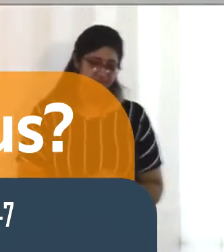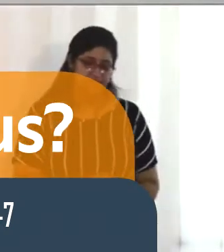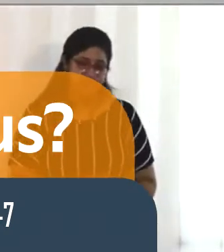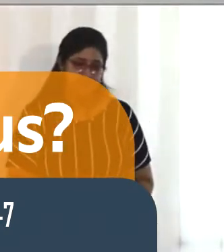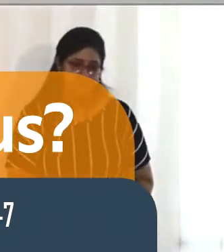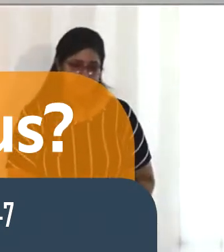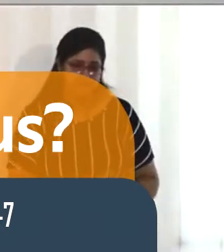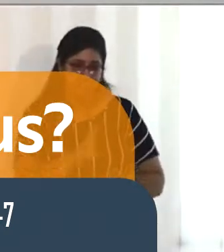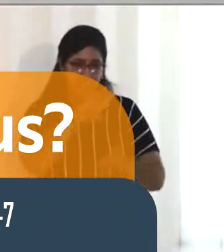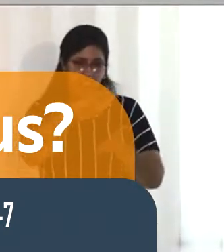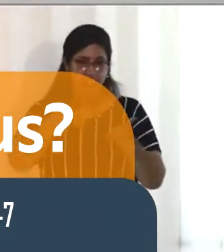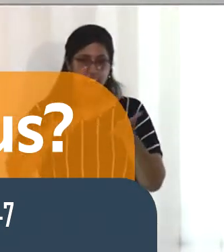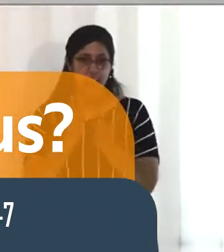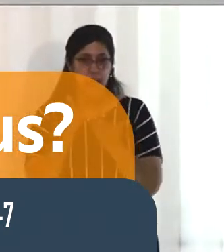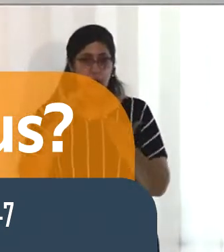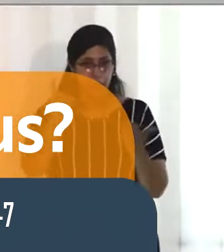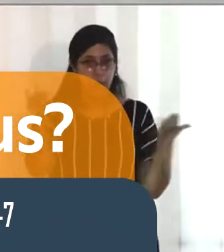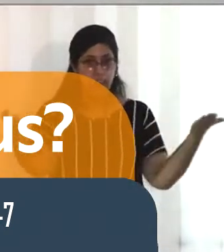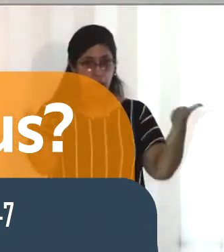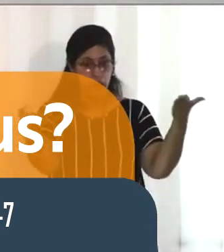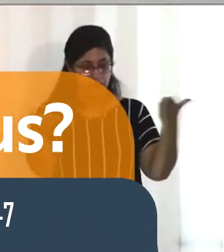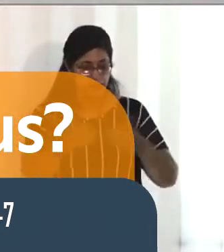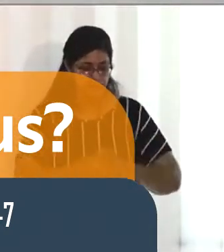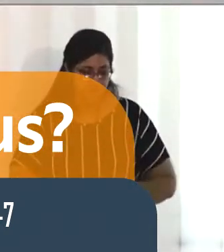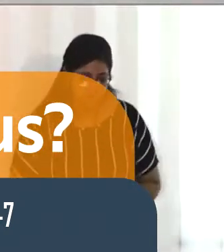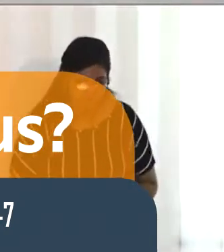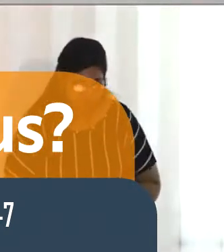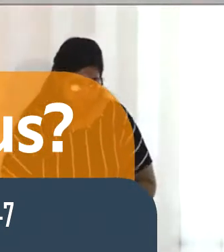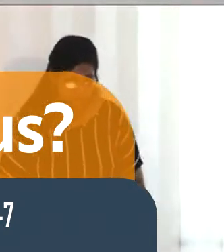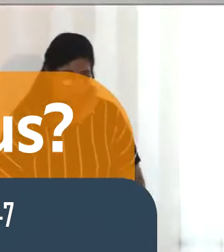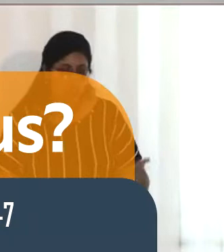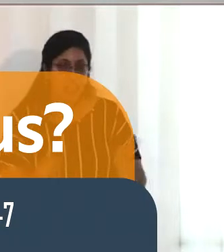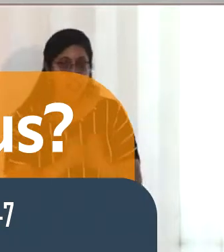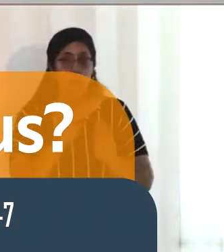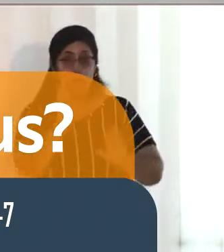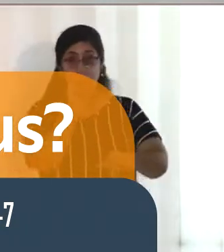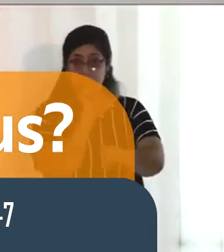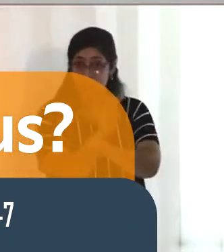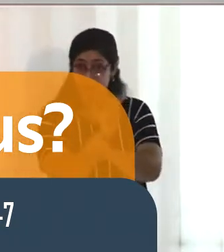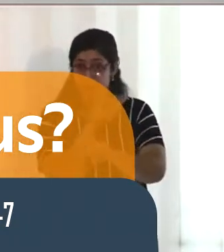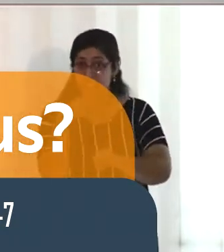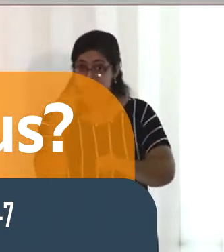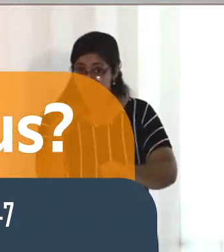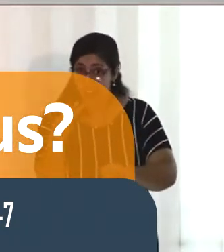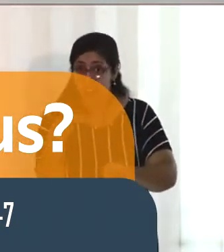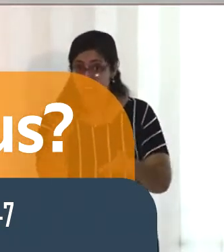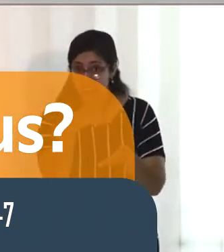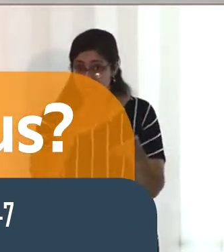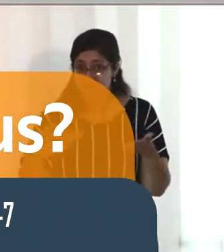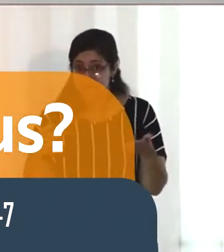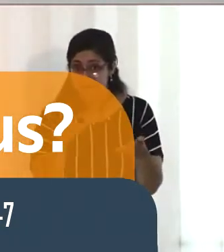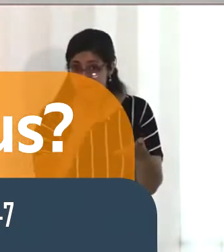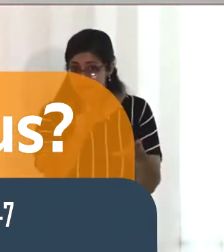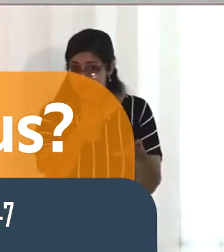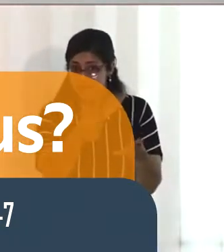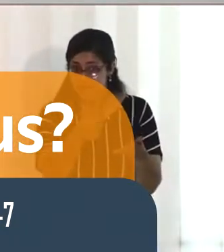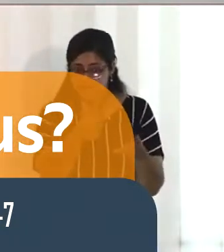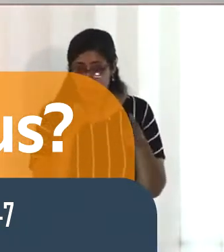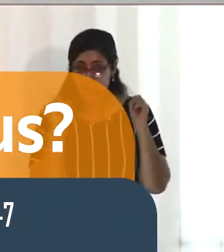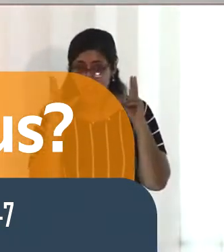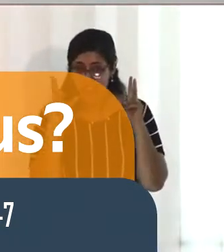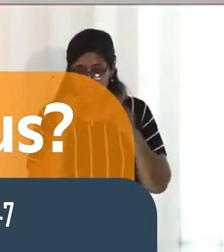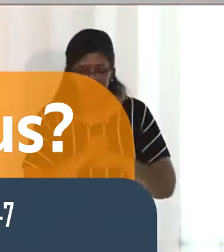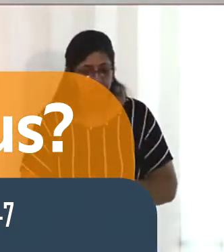são 3, 4 versículos só, e eu já vou pedir para você fazer o desenho. Está escrito em Hebreus capítulo 11, versículos